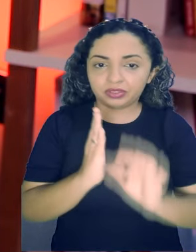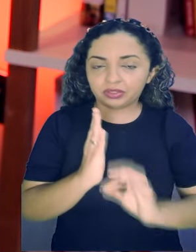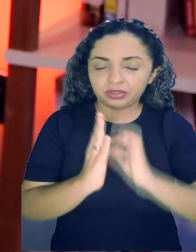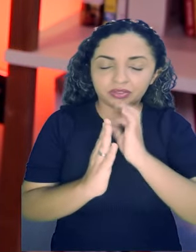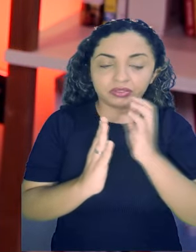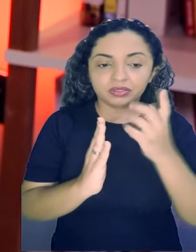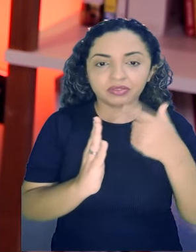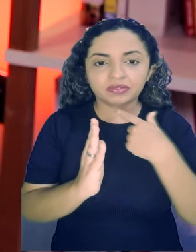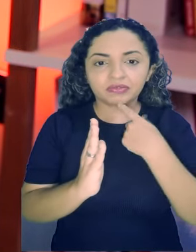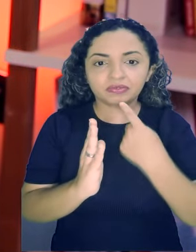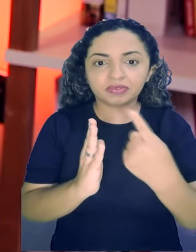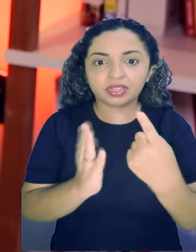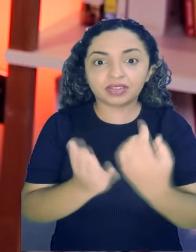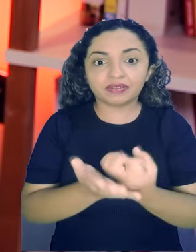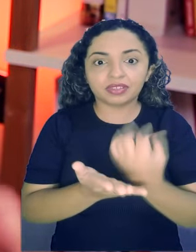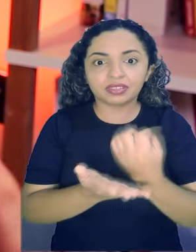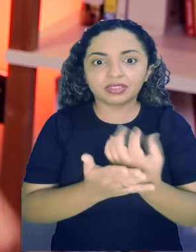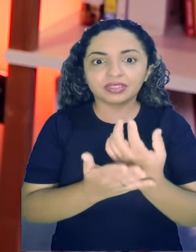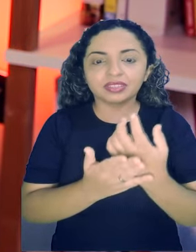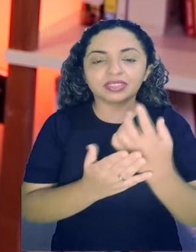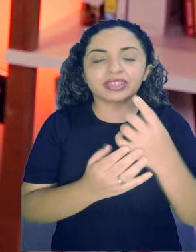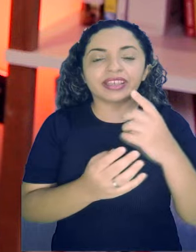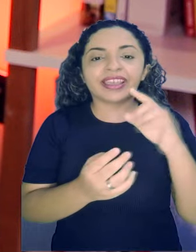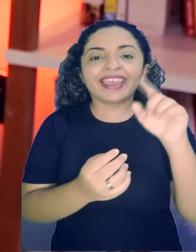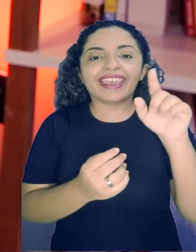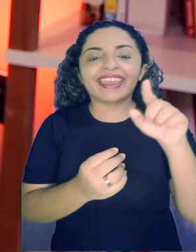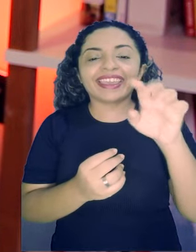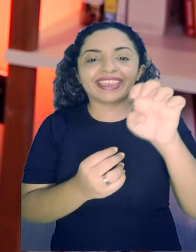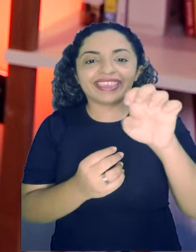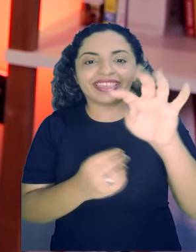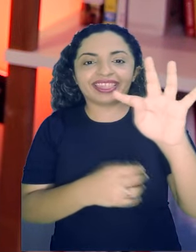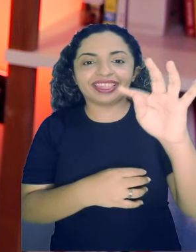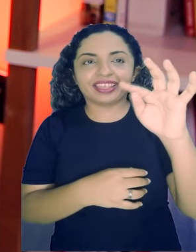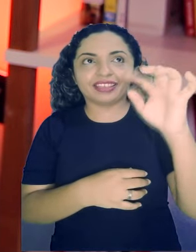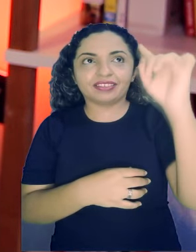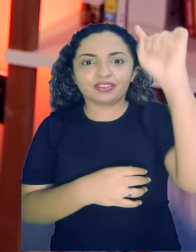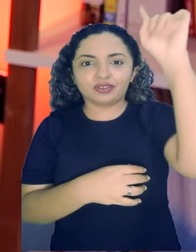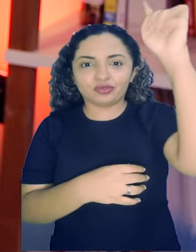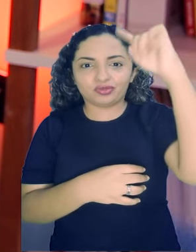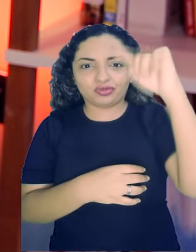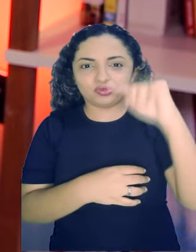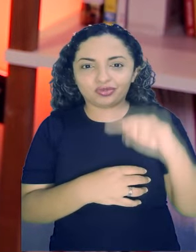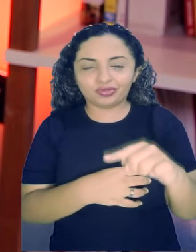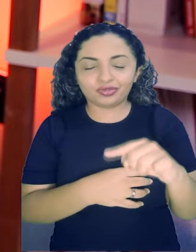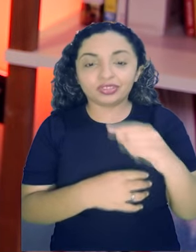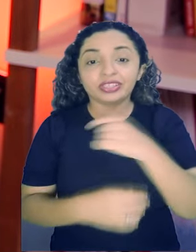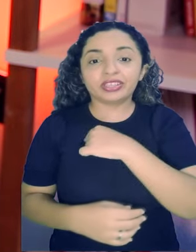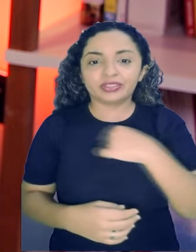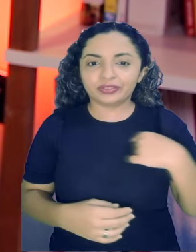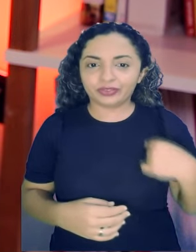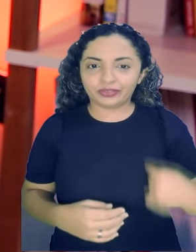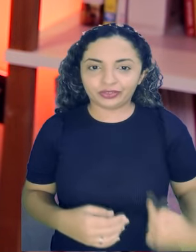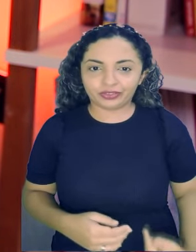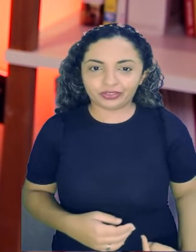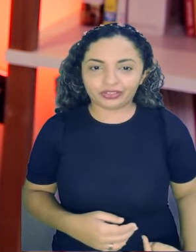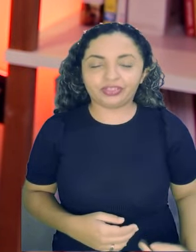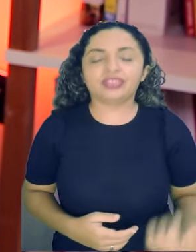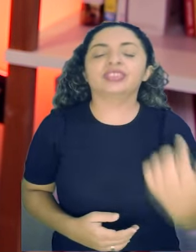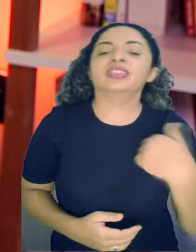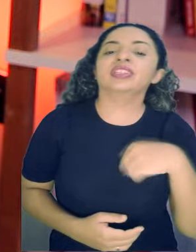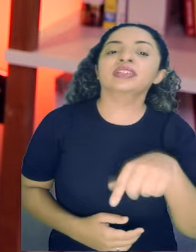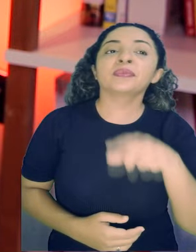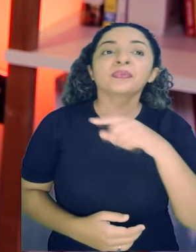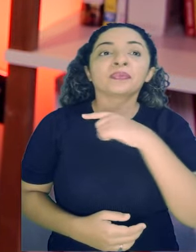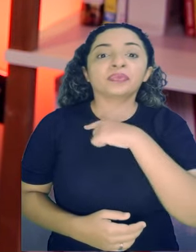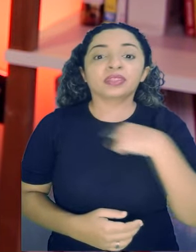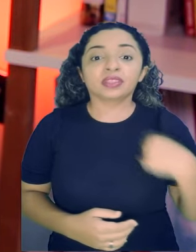elaborada sobre a chegada de extraterrestres à Terra. O livro se passa na China comunista, de Mao